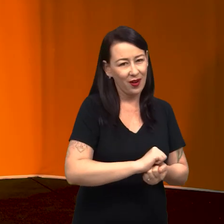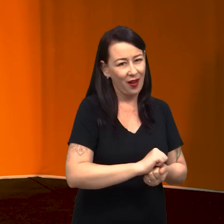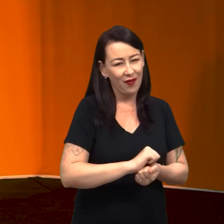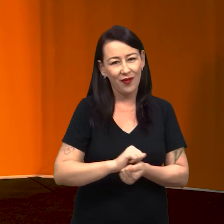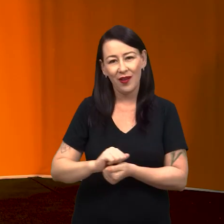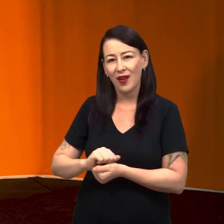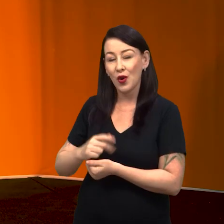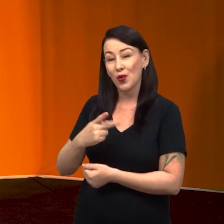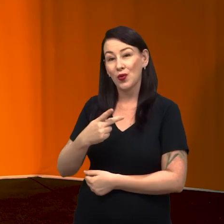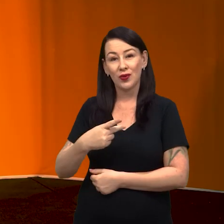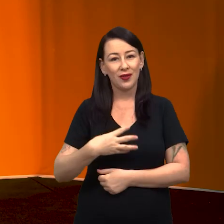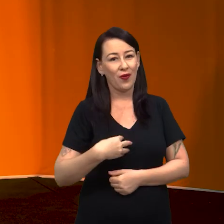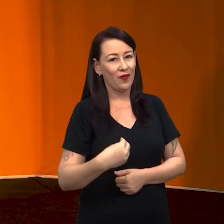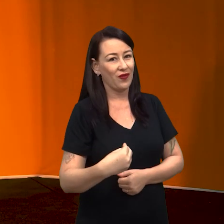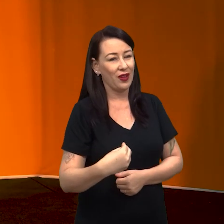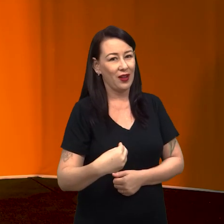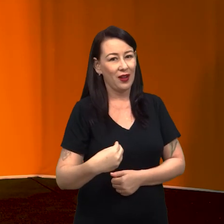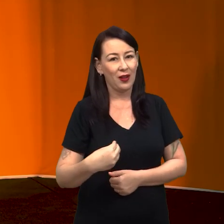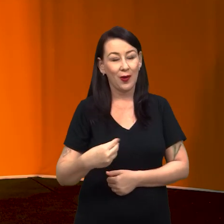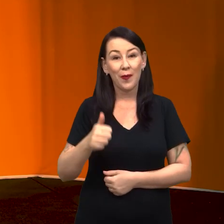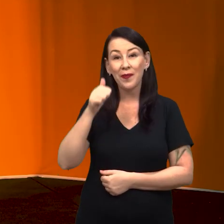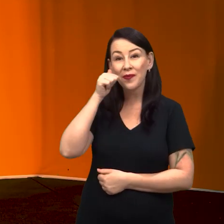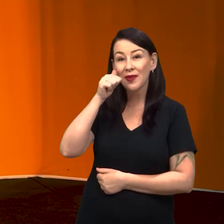do seu bento fio.